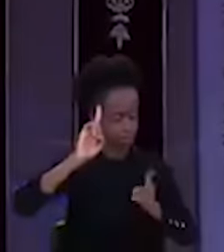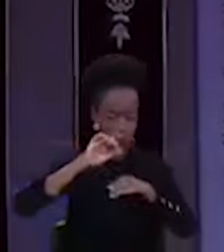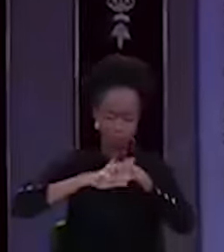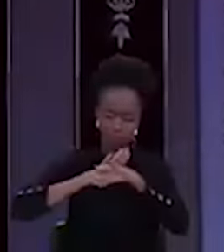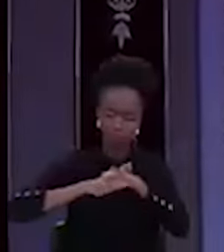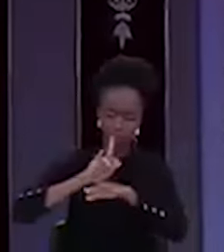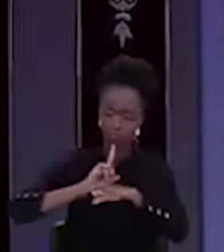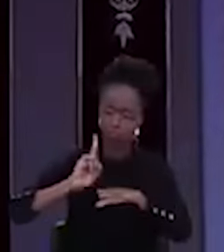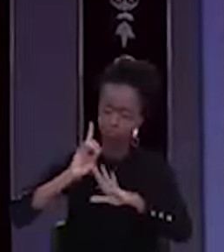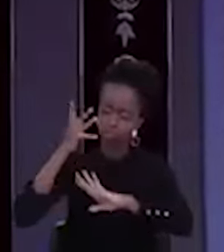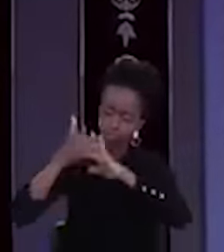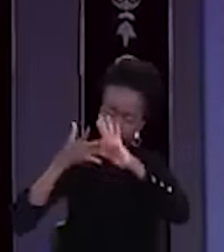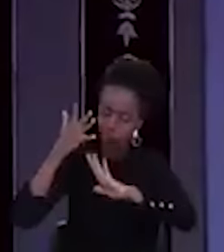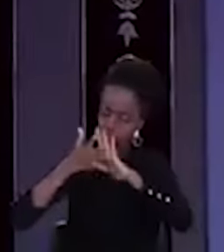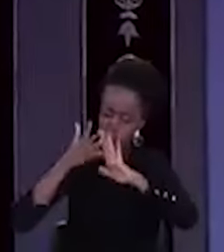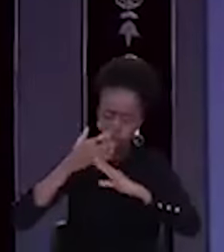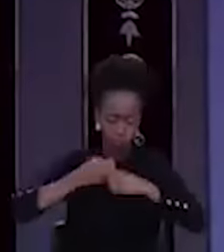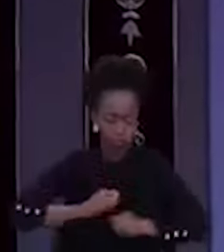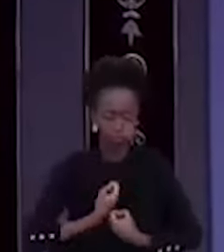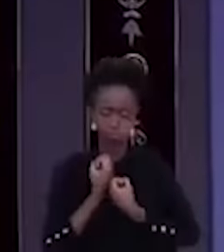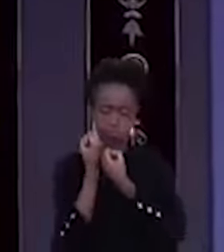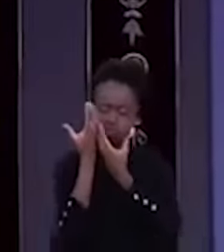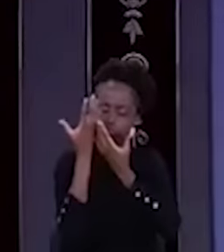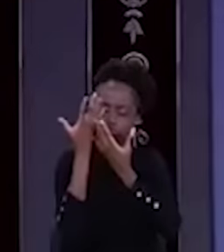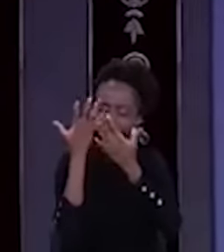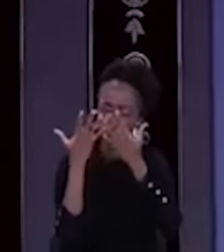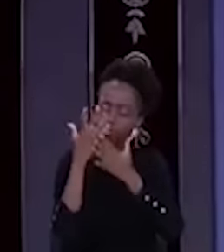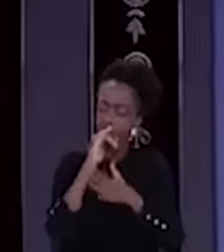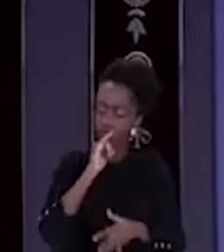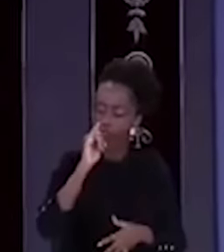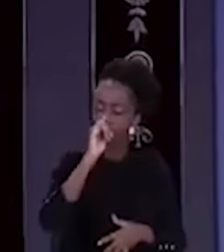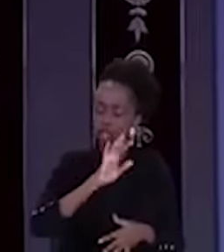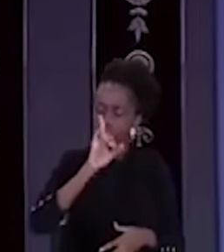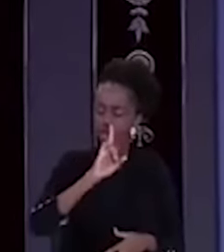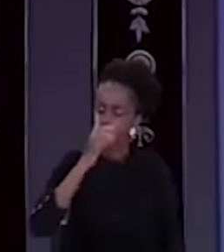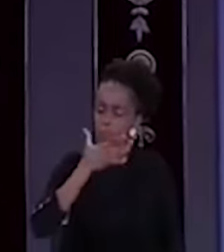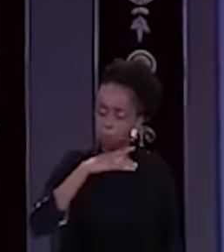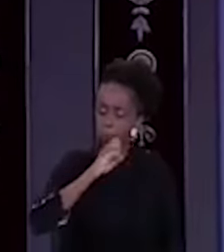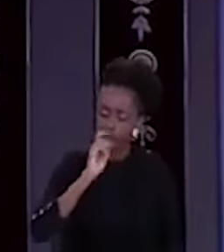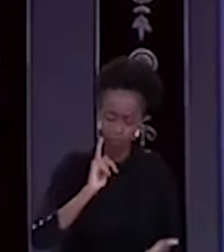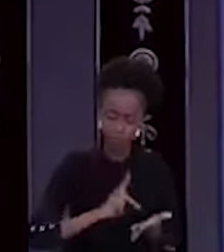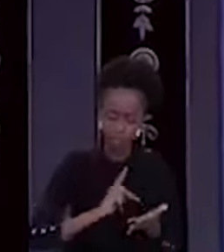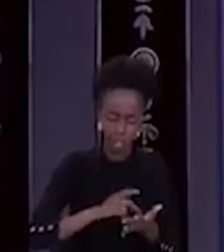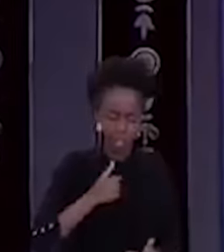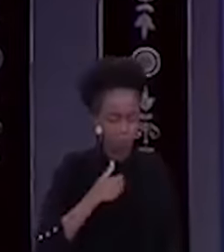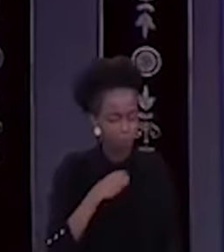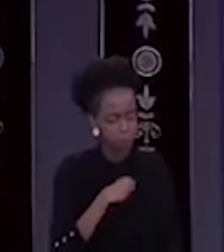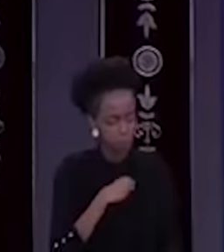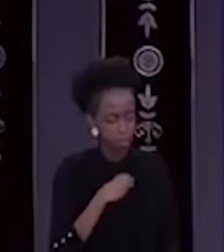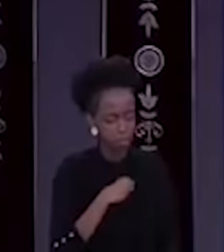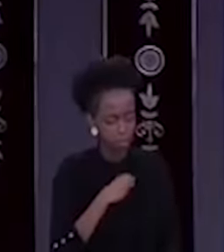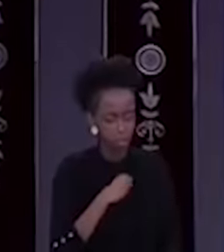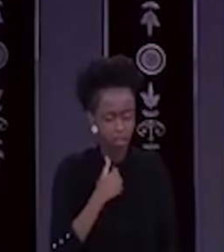falando, continue derramando sua alma, dizendo para Ele: meu Pai, é verdade,